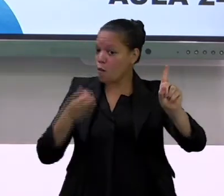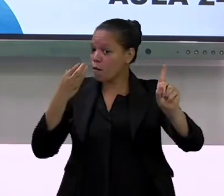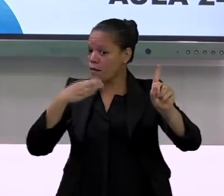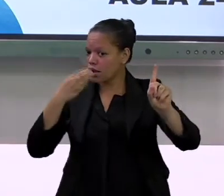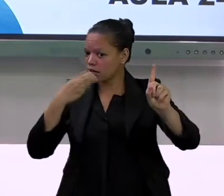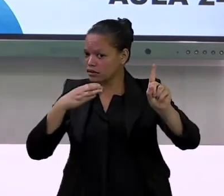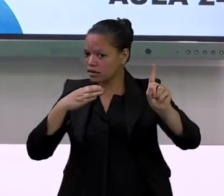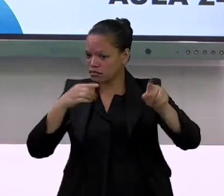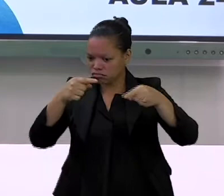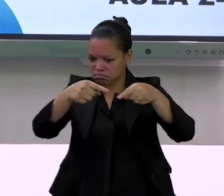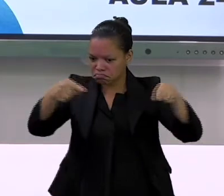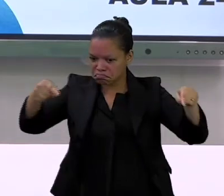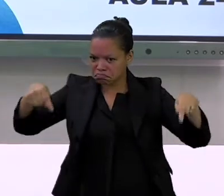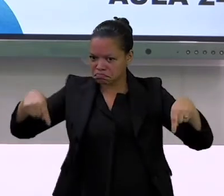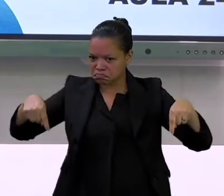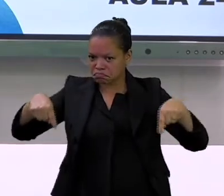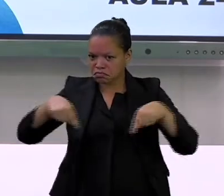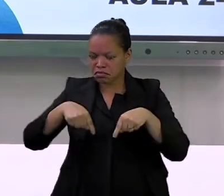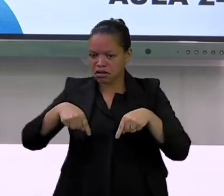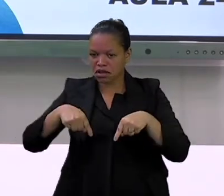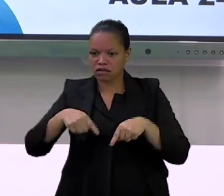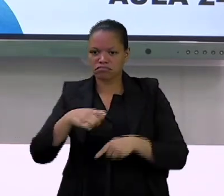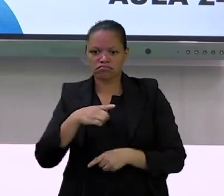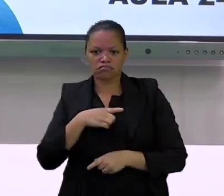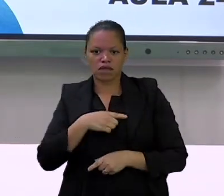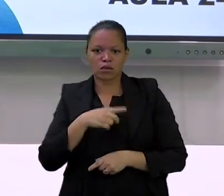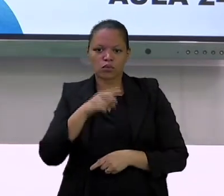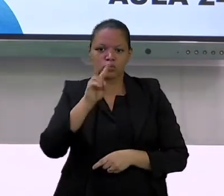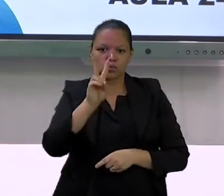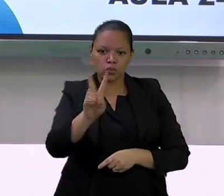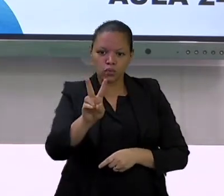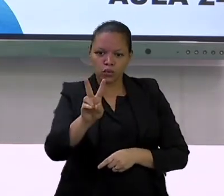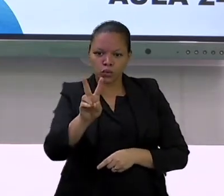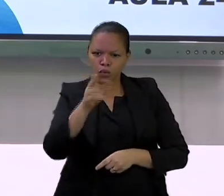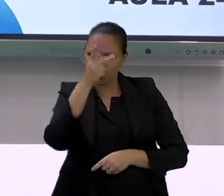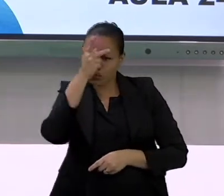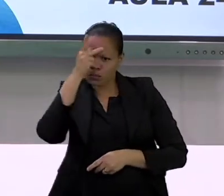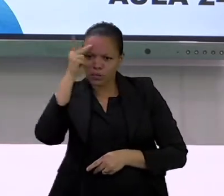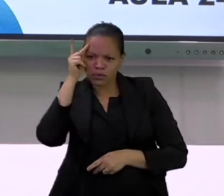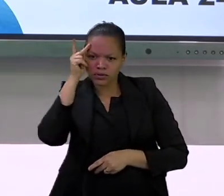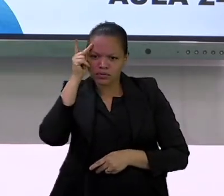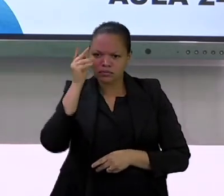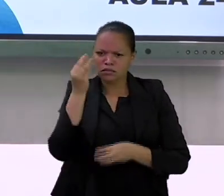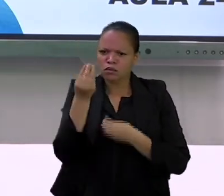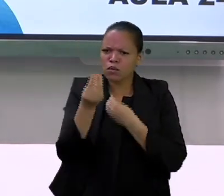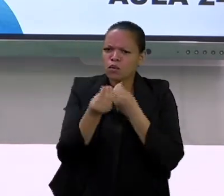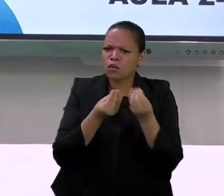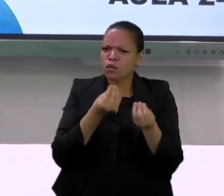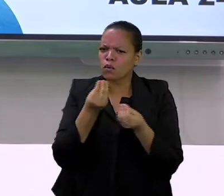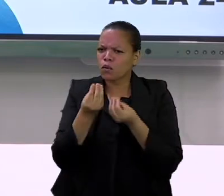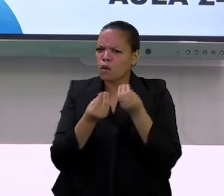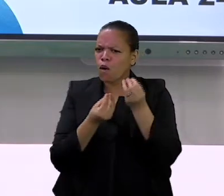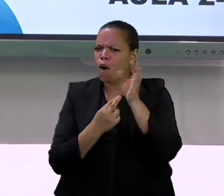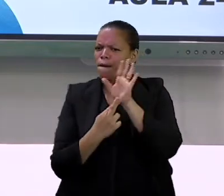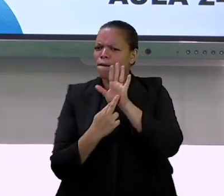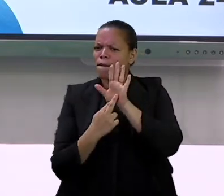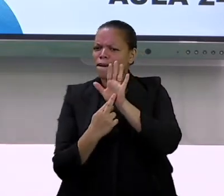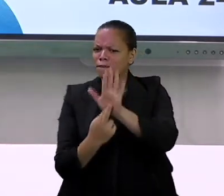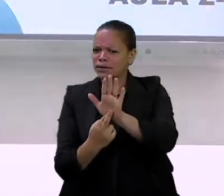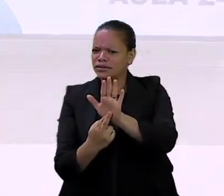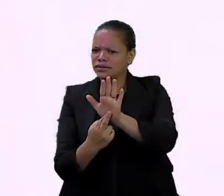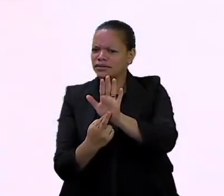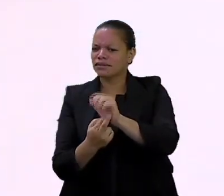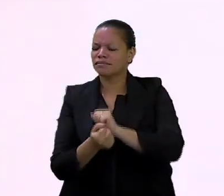sala agora eu tenho 2 pessoas, certo? Como representar esse valor? Vamos partir essa maçã